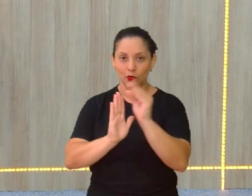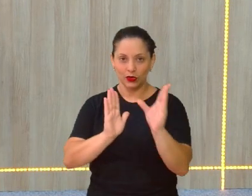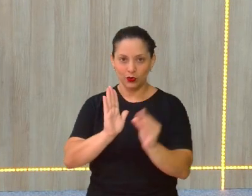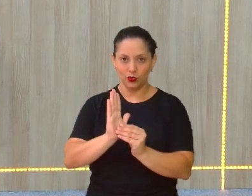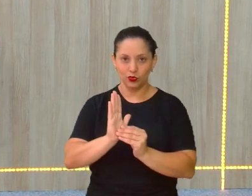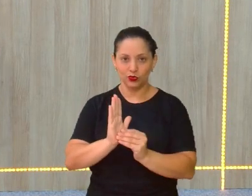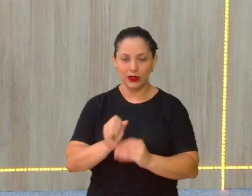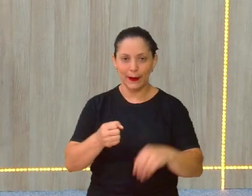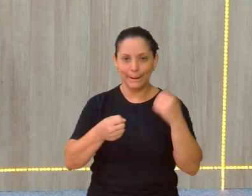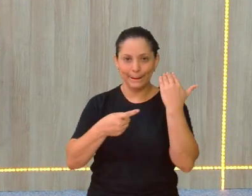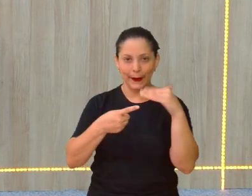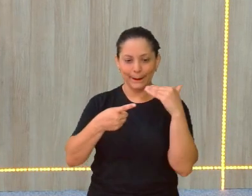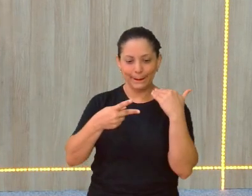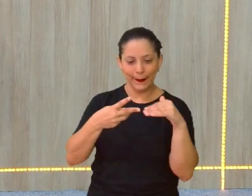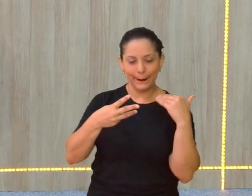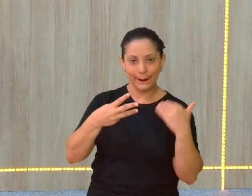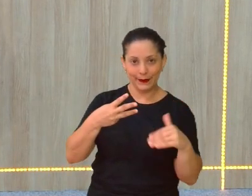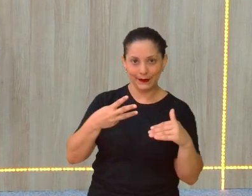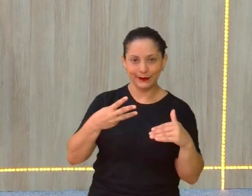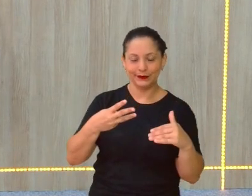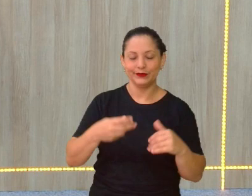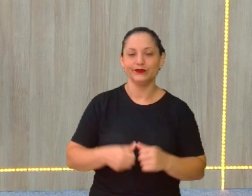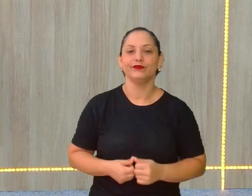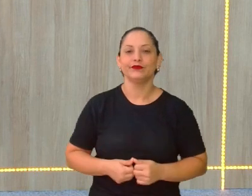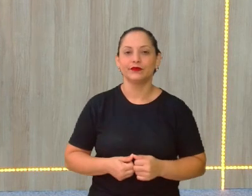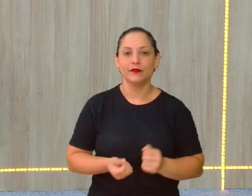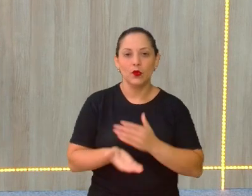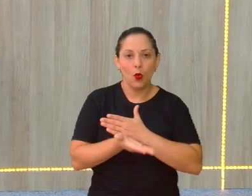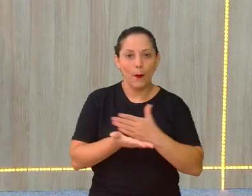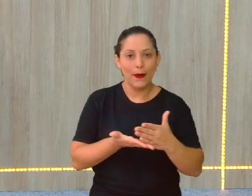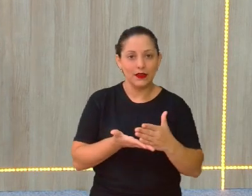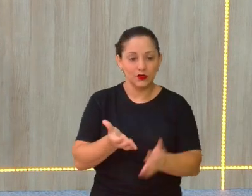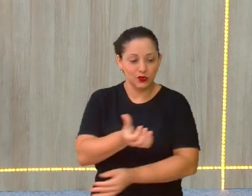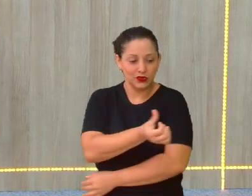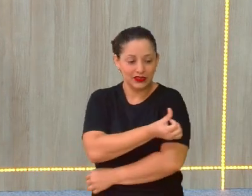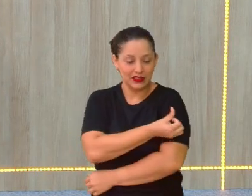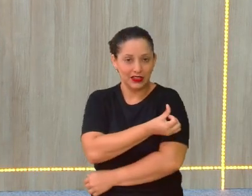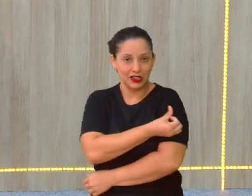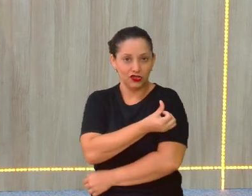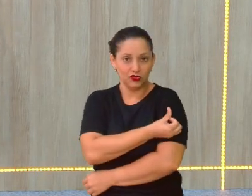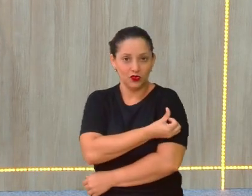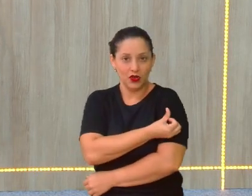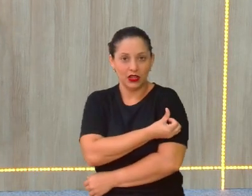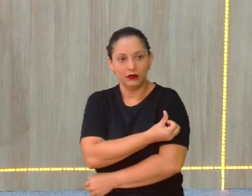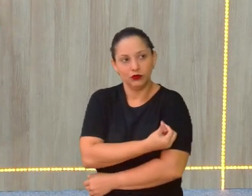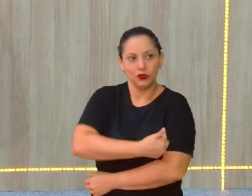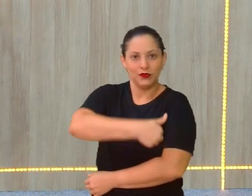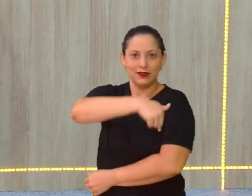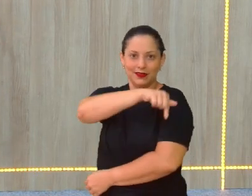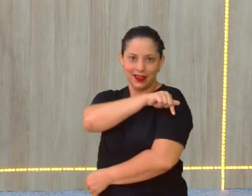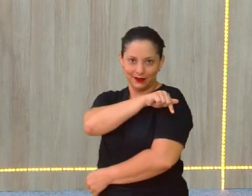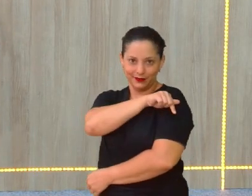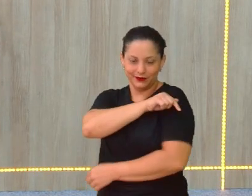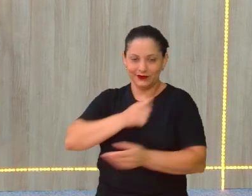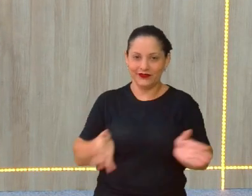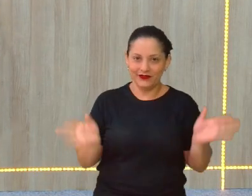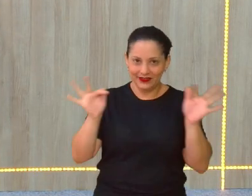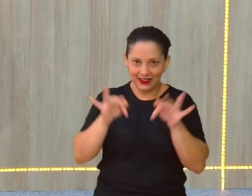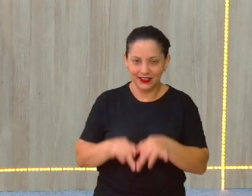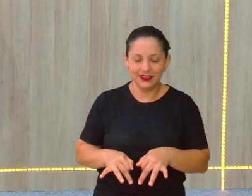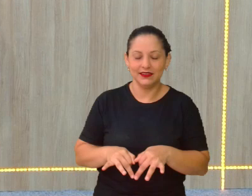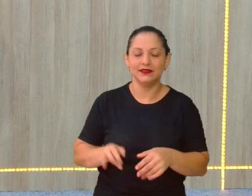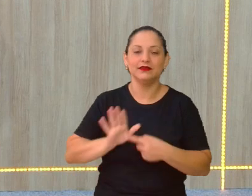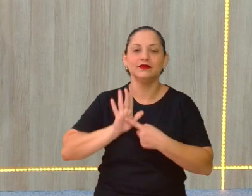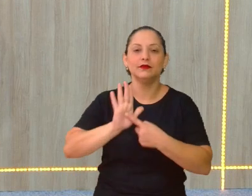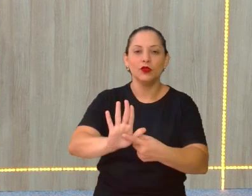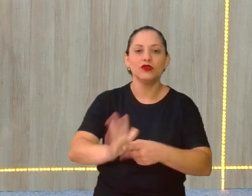dessa civilização. Começa no 6º ano e conclui no 7º, né, mostrando aí como é que